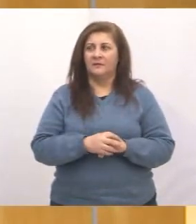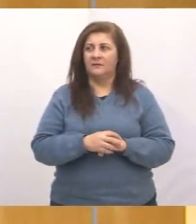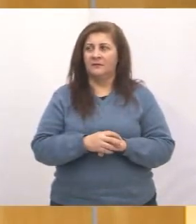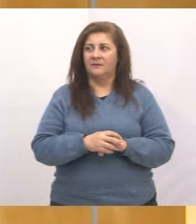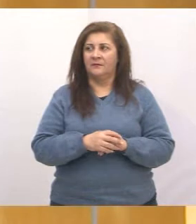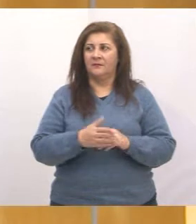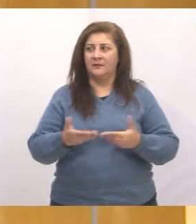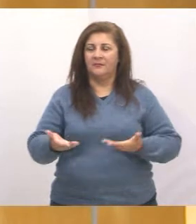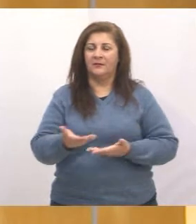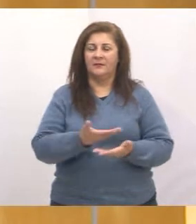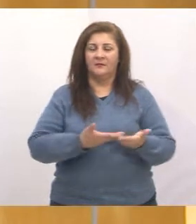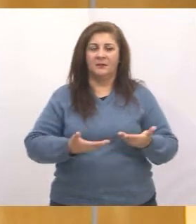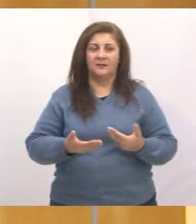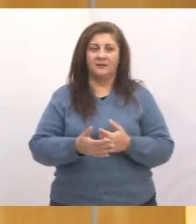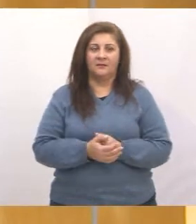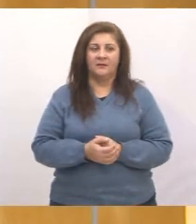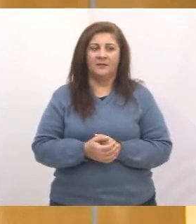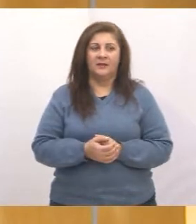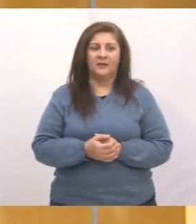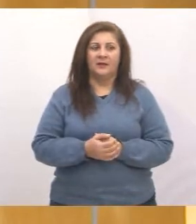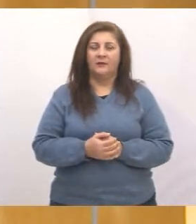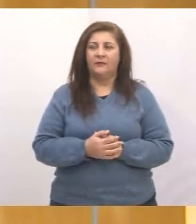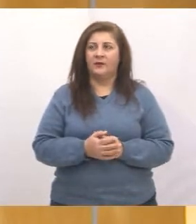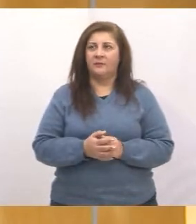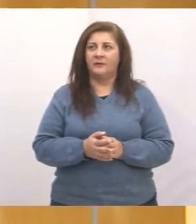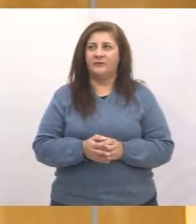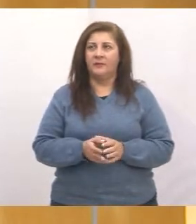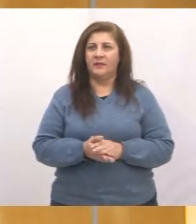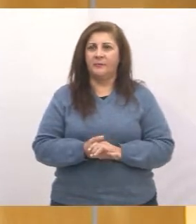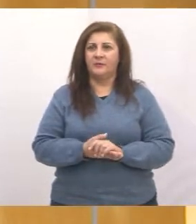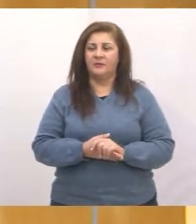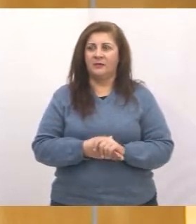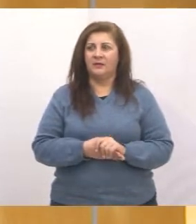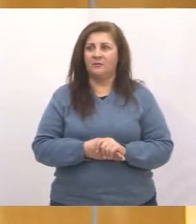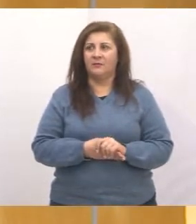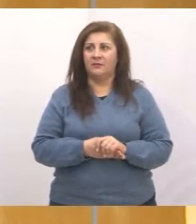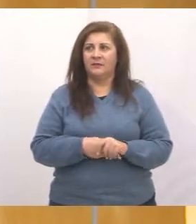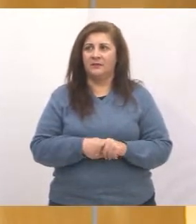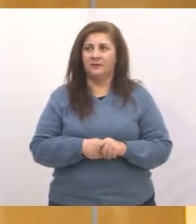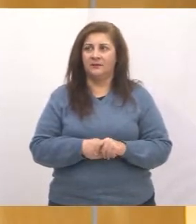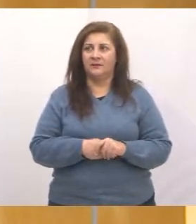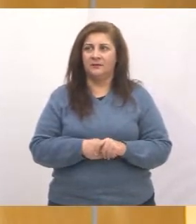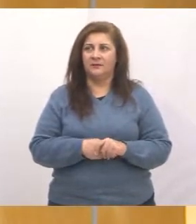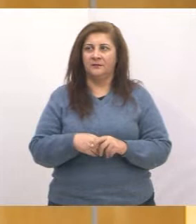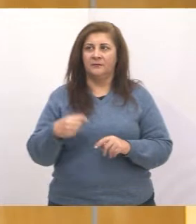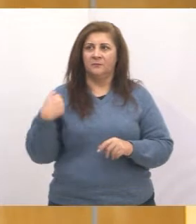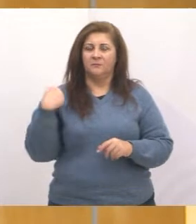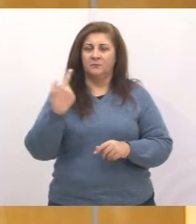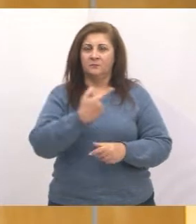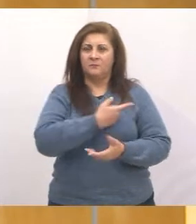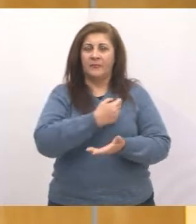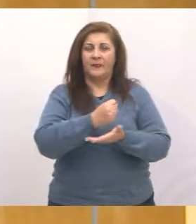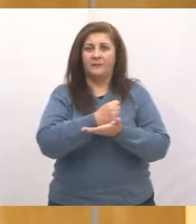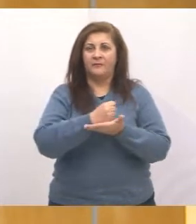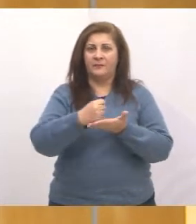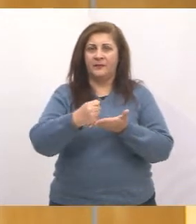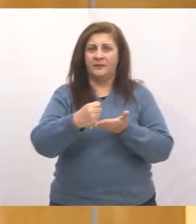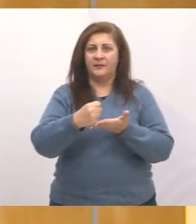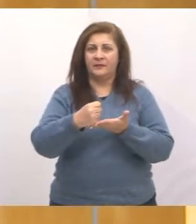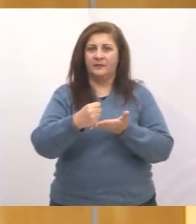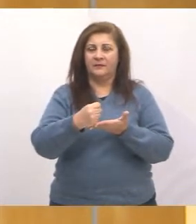Básico, que alguns chamam de agência reguladora. Nós passamos,